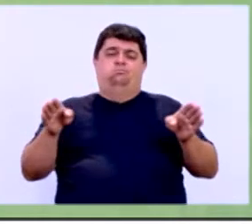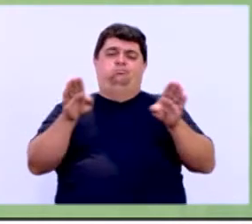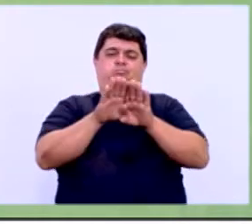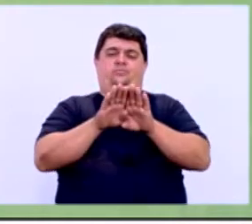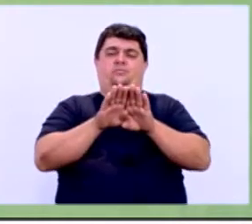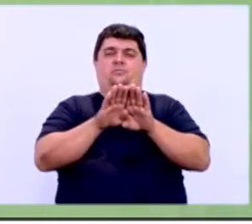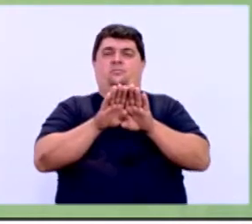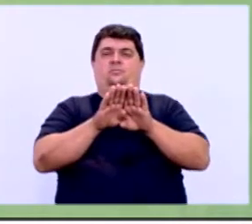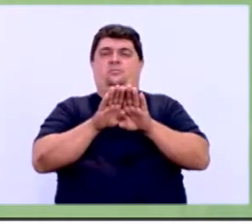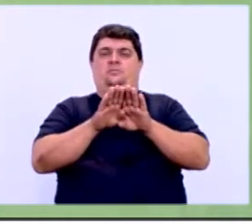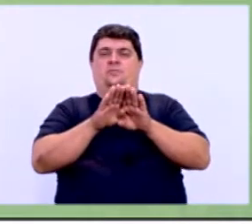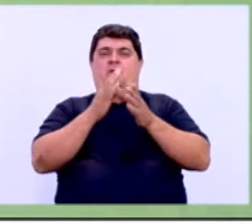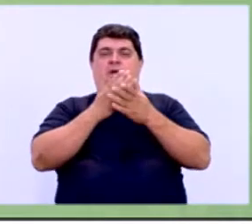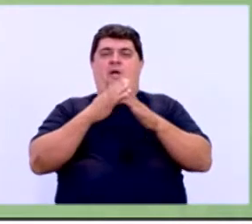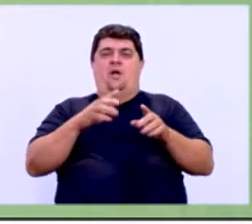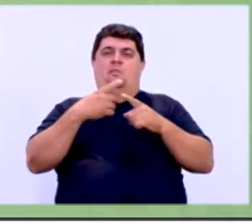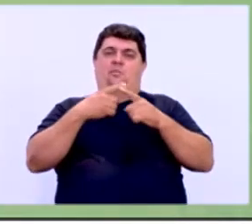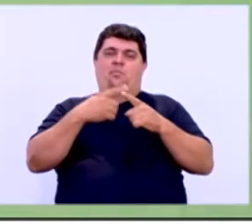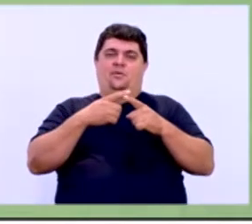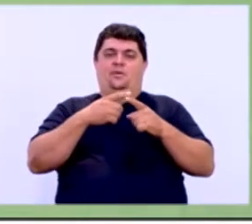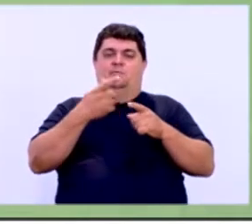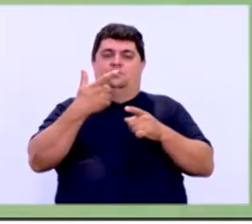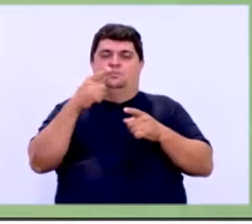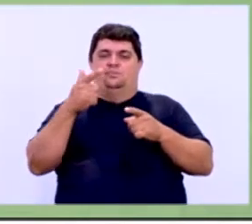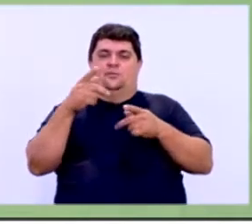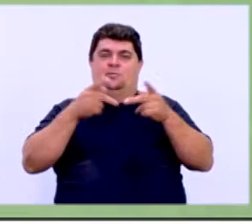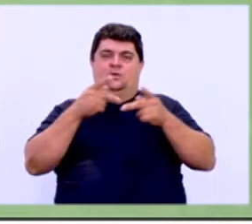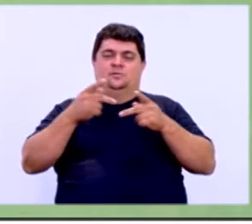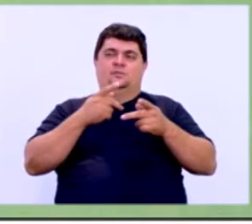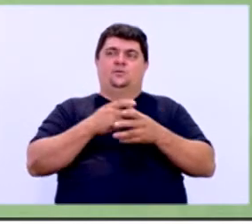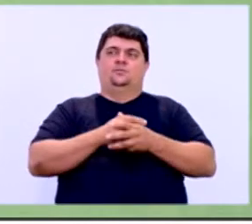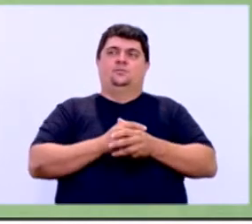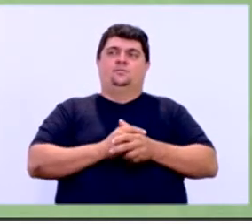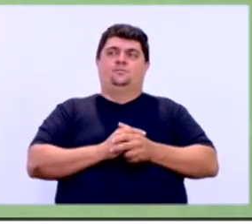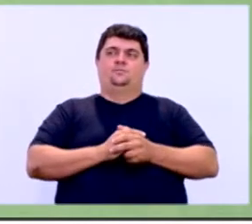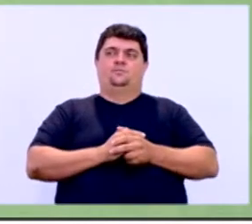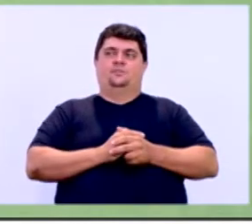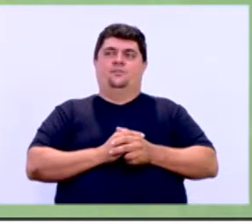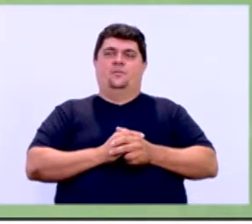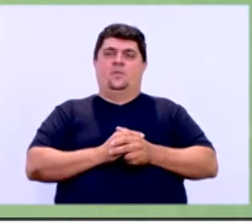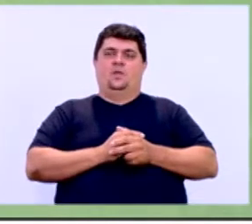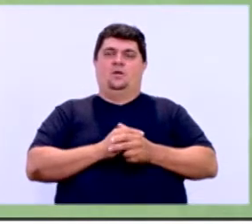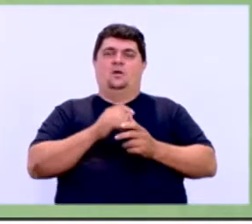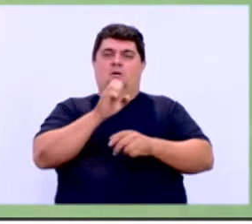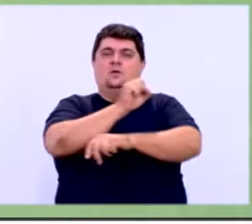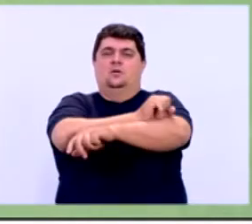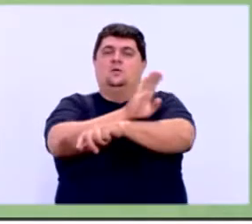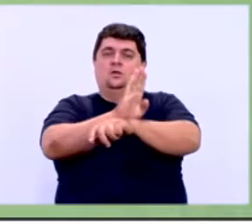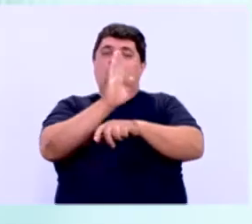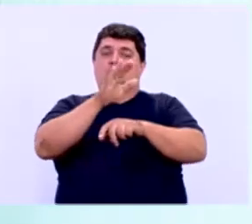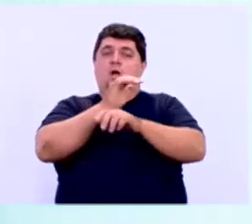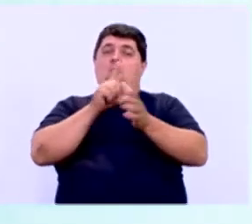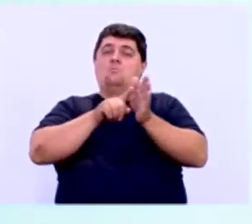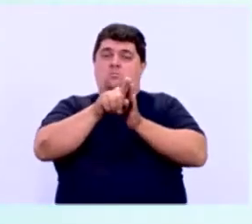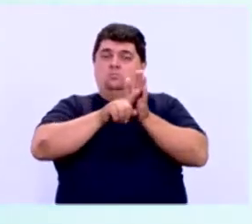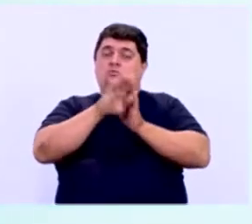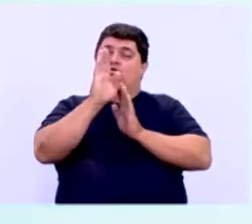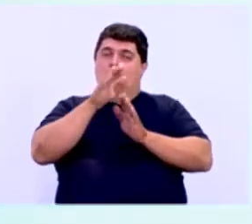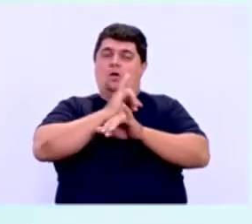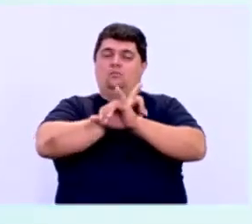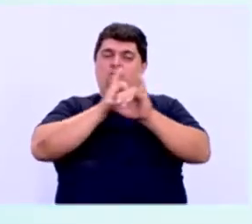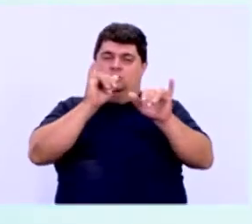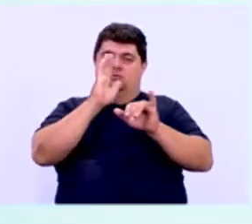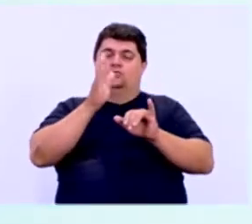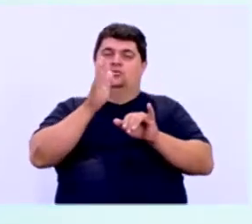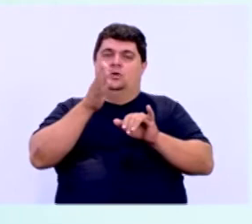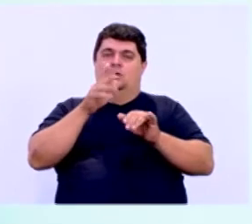as suas atividades nos primeiros anos de existência, né? O Sebrae já falou isso numa pesquisa, né? O Sebrae falou